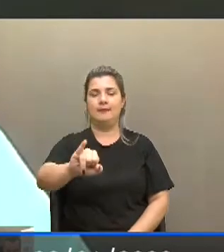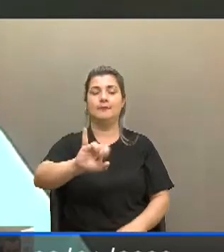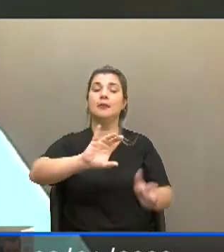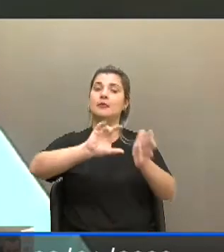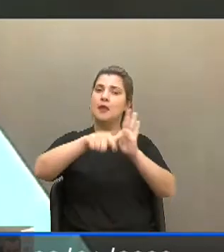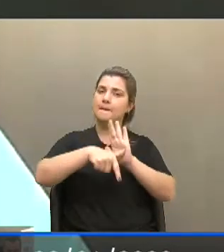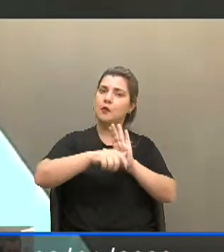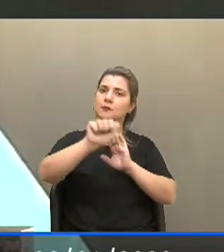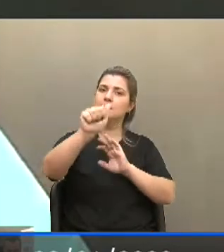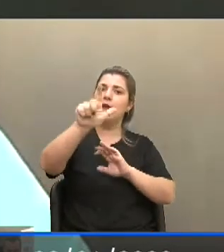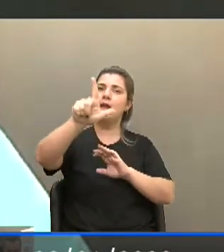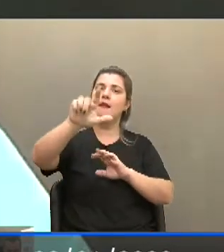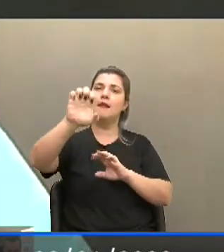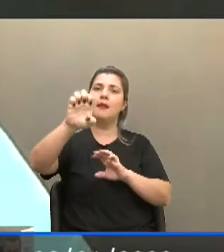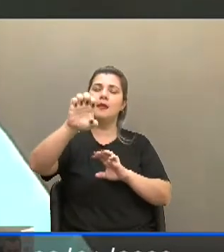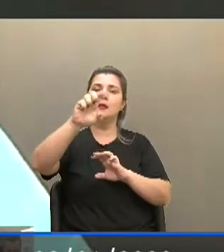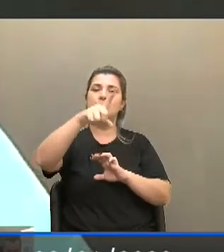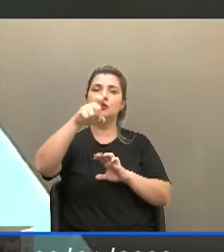do Sindilat.